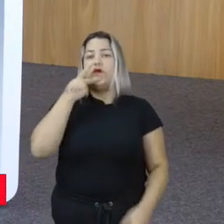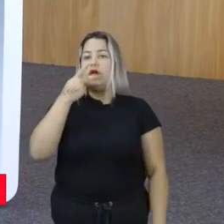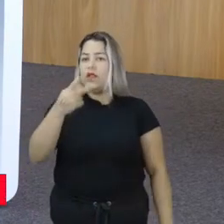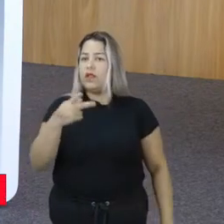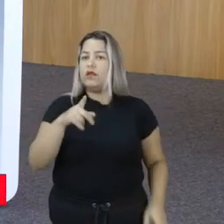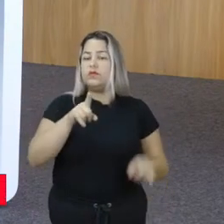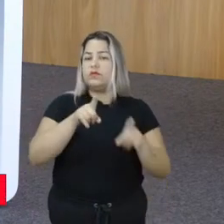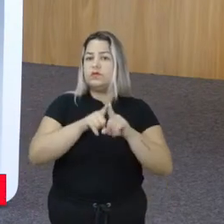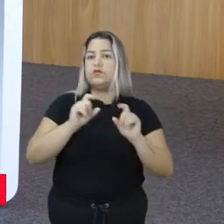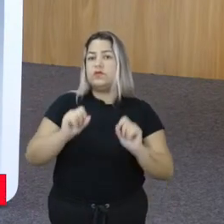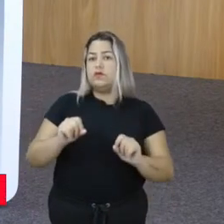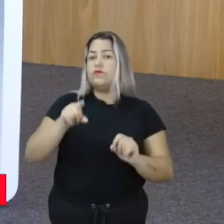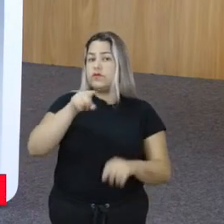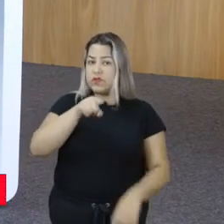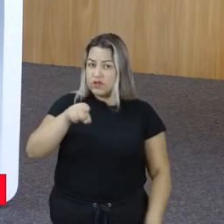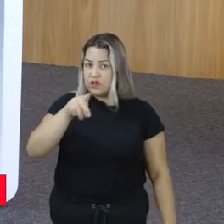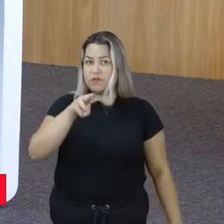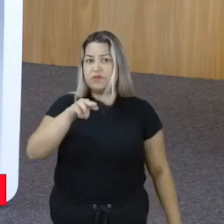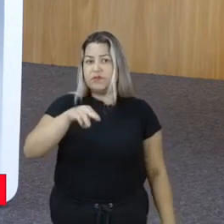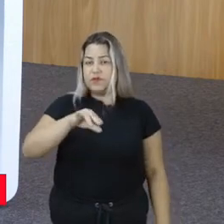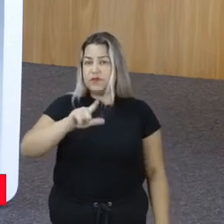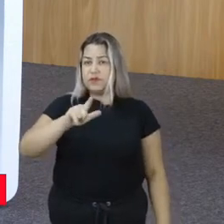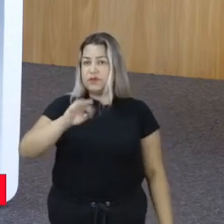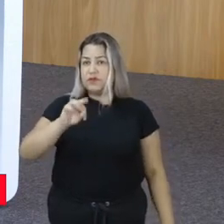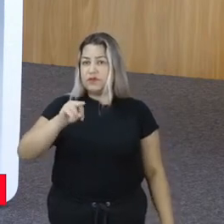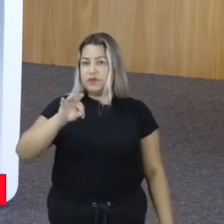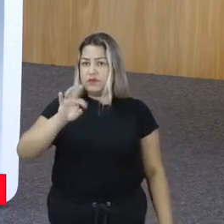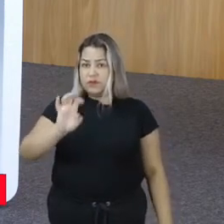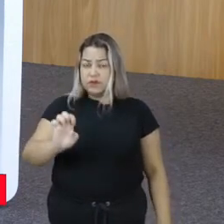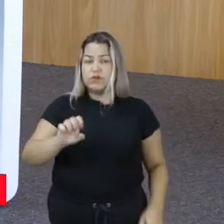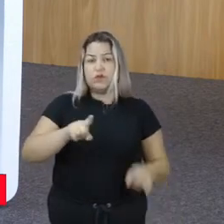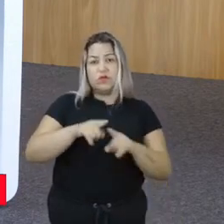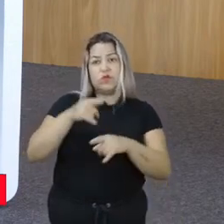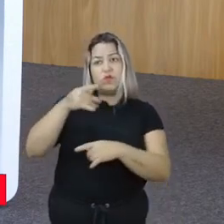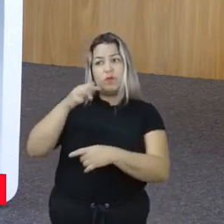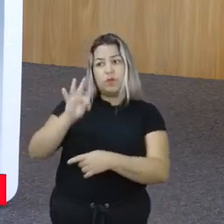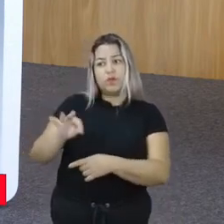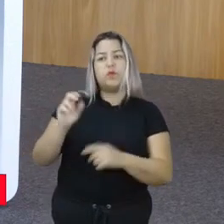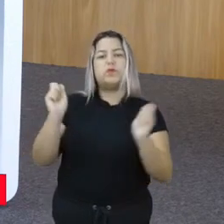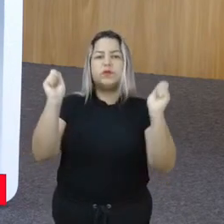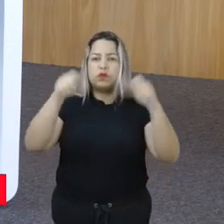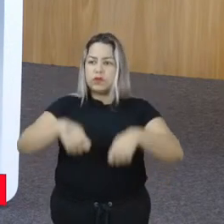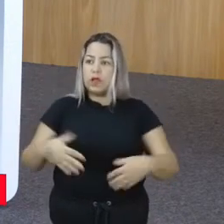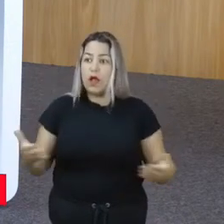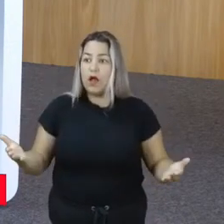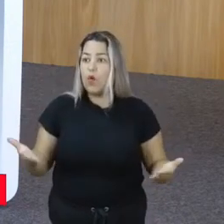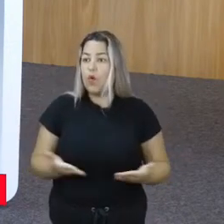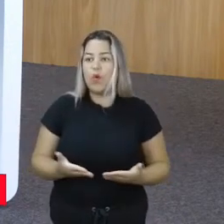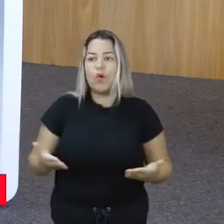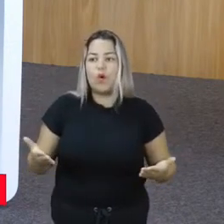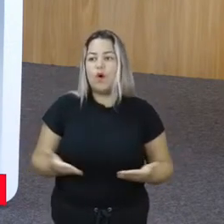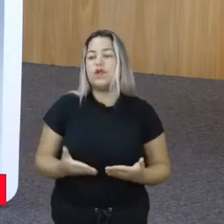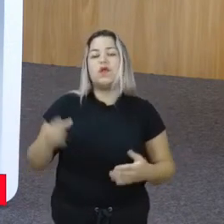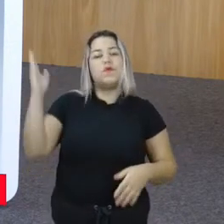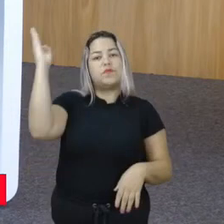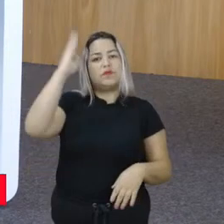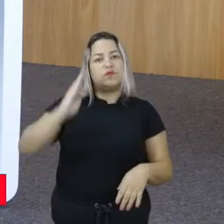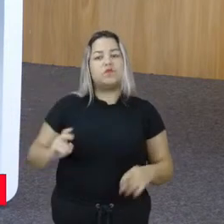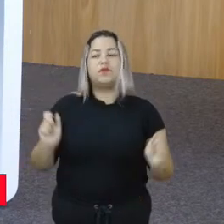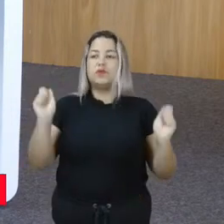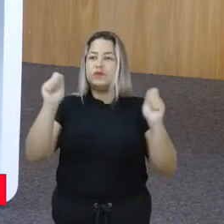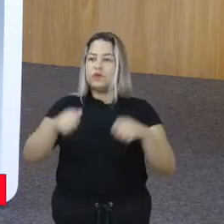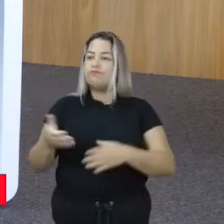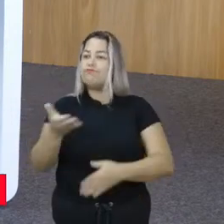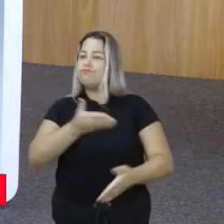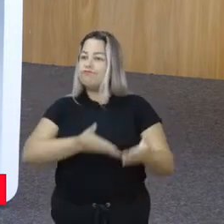você, nosso militante, a você que é nosso candidato. Nunca o PT precisou tanto de vocês como agora e nunca o Brasil precisou tanto do PT